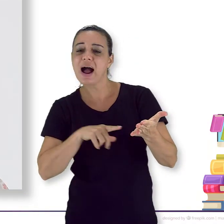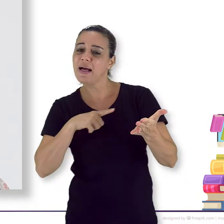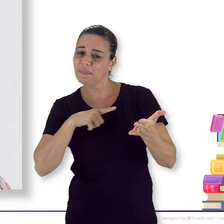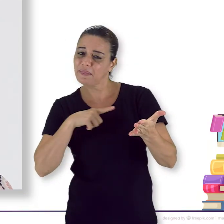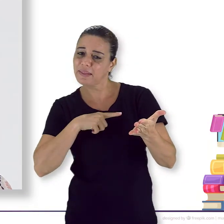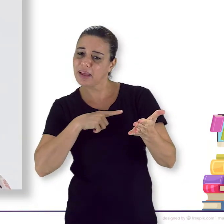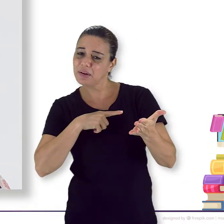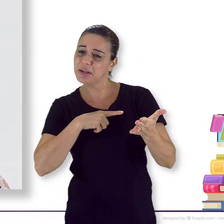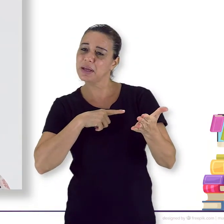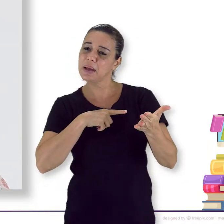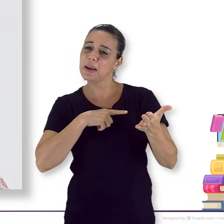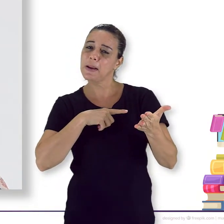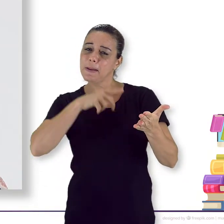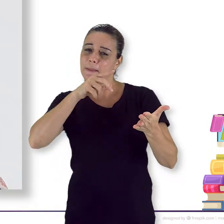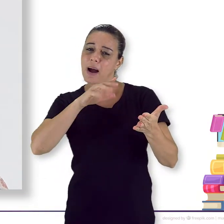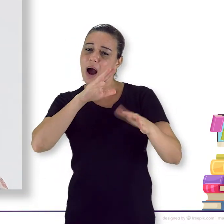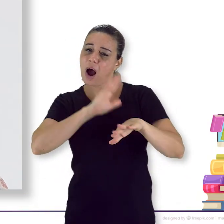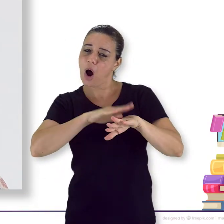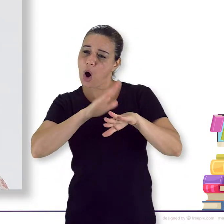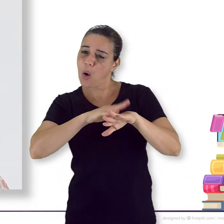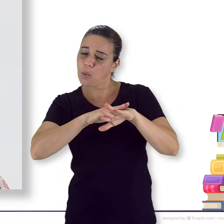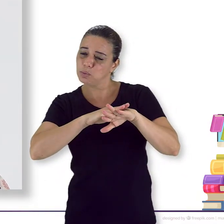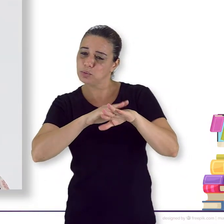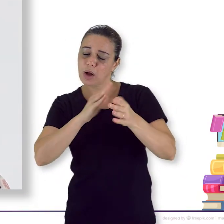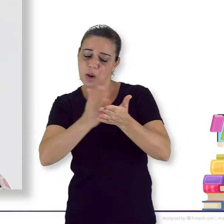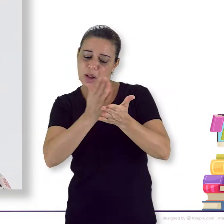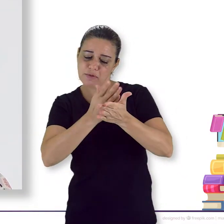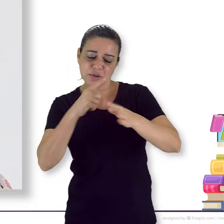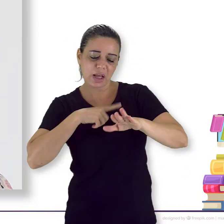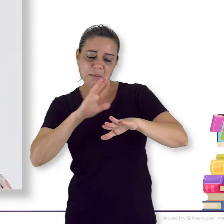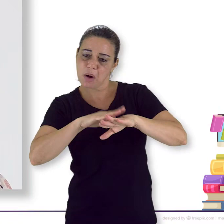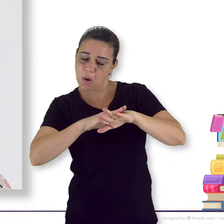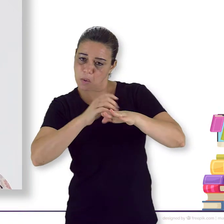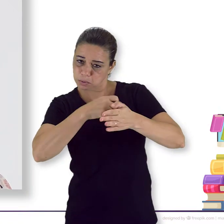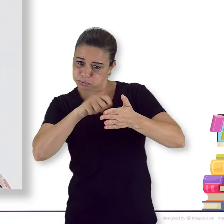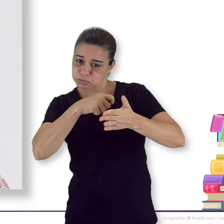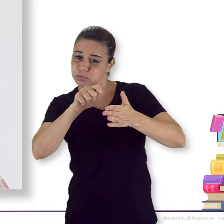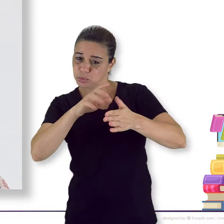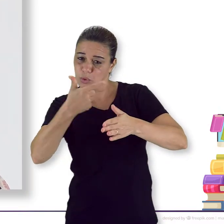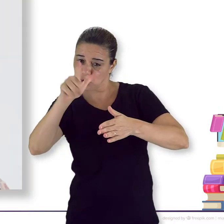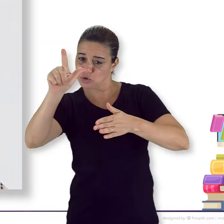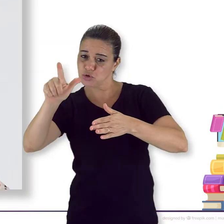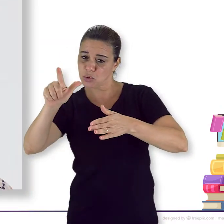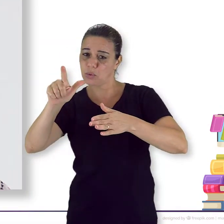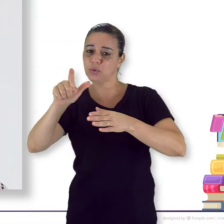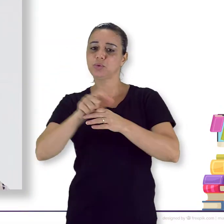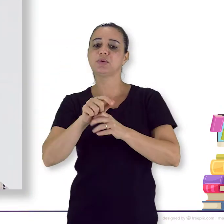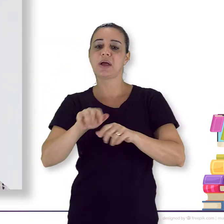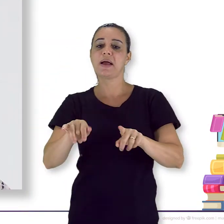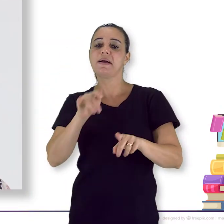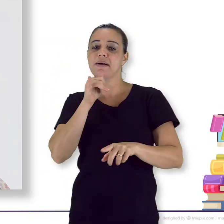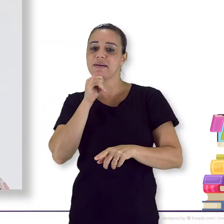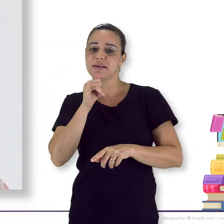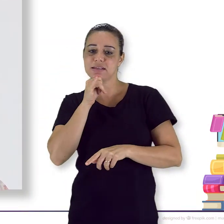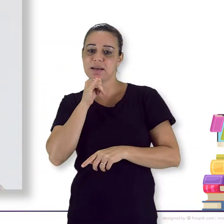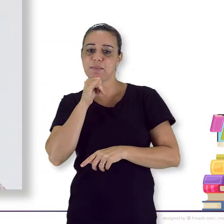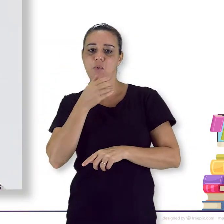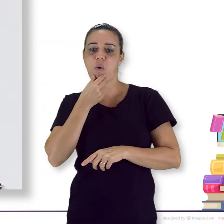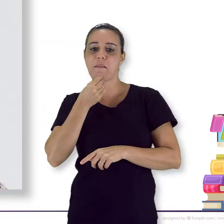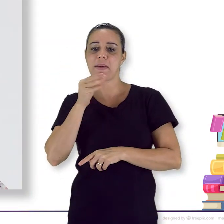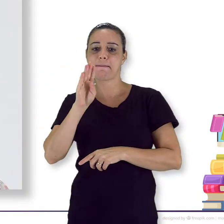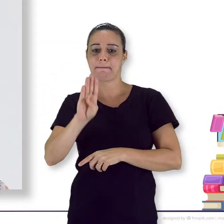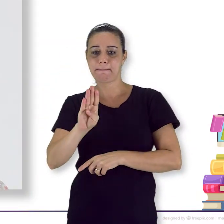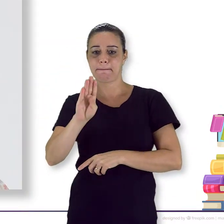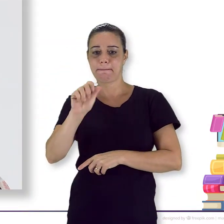livro. Inclusive tem outros teóricos também que a gente traz como referência para complementação, que é o exemplo